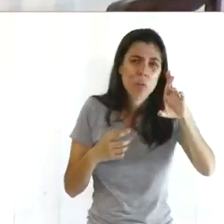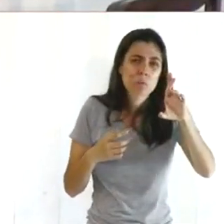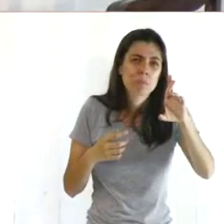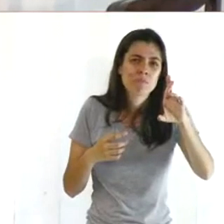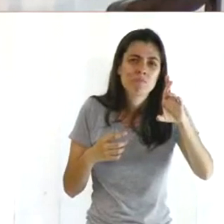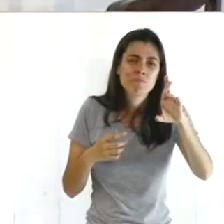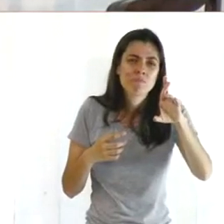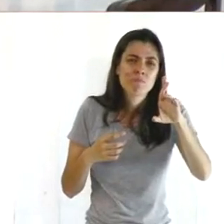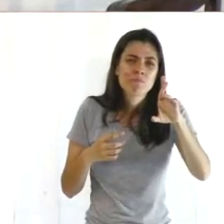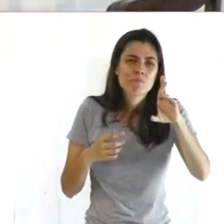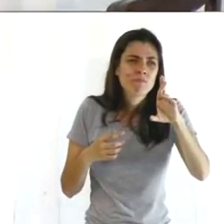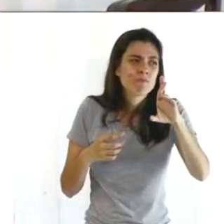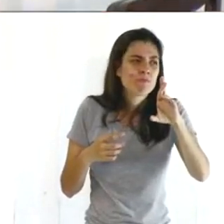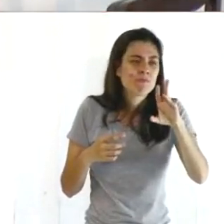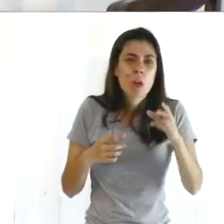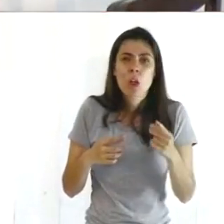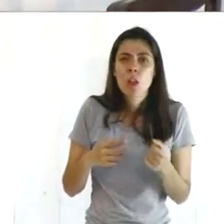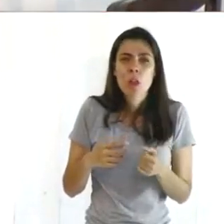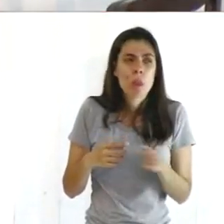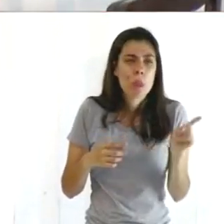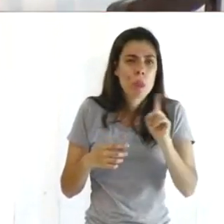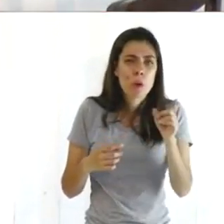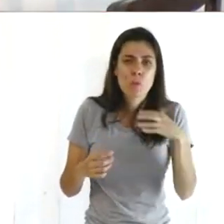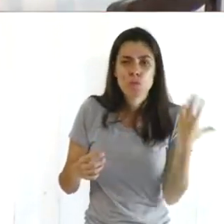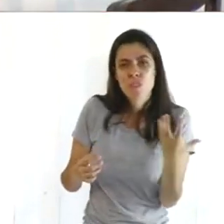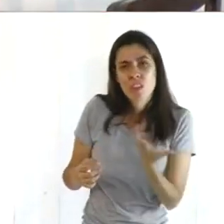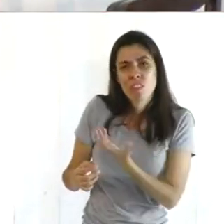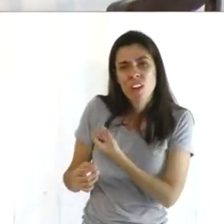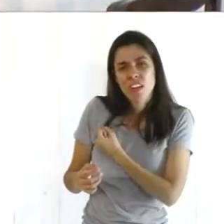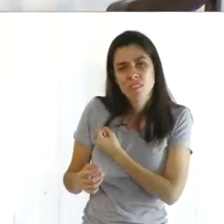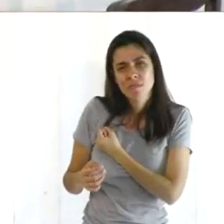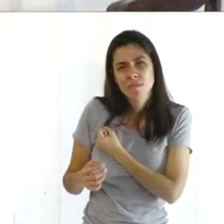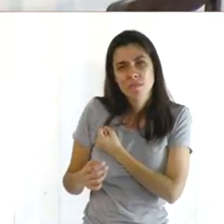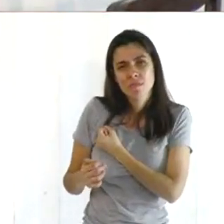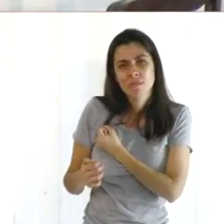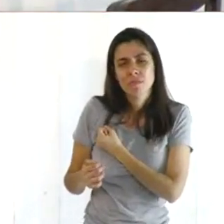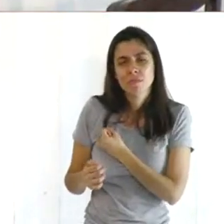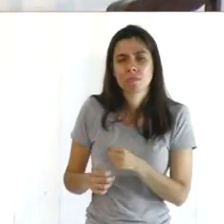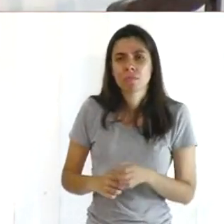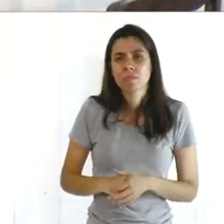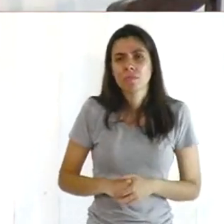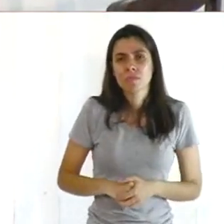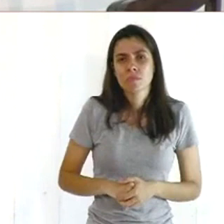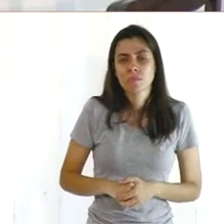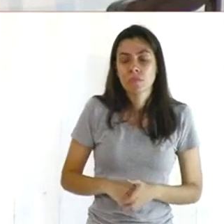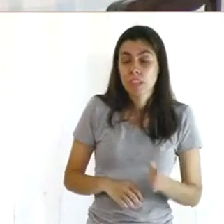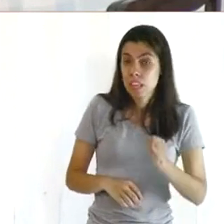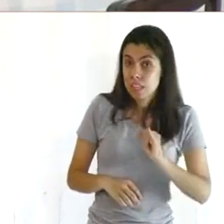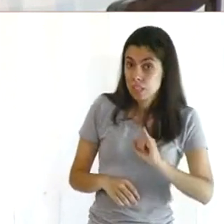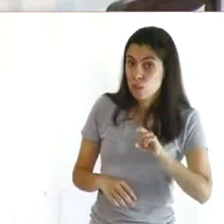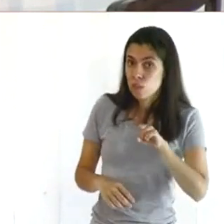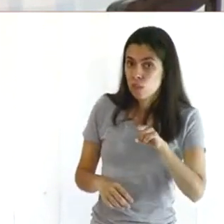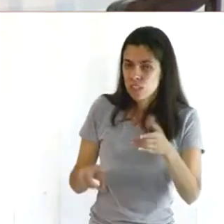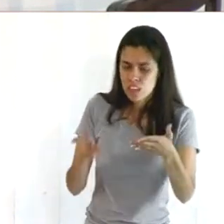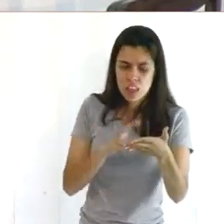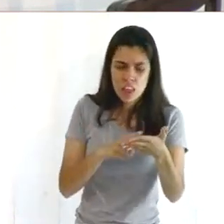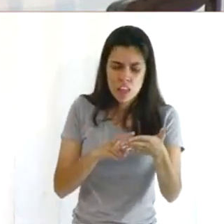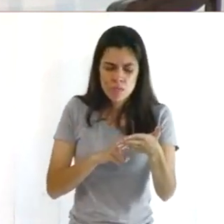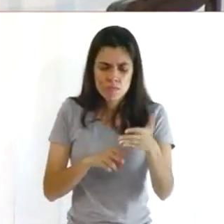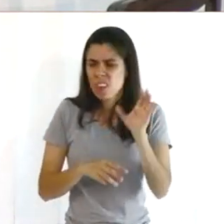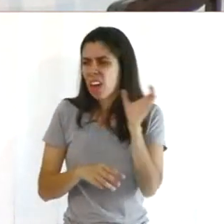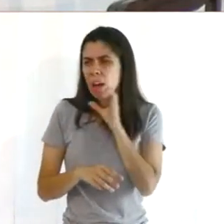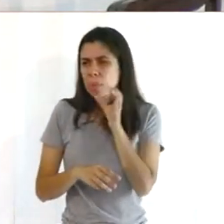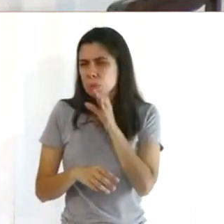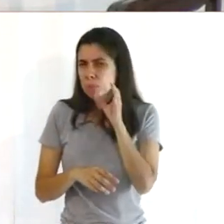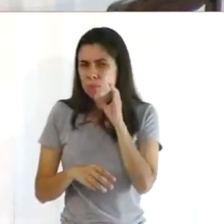Gritar-te-ei violência, e não salvarás? Se você de forma desavisada ler esses versos todos, você chegará a dizer